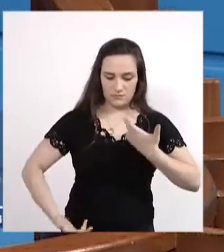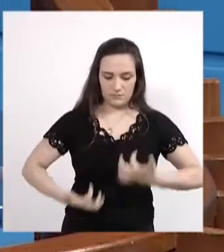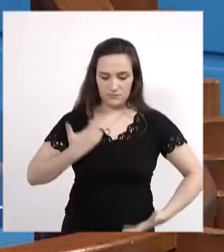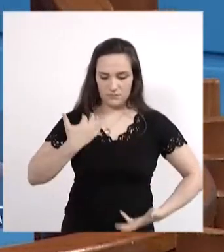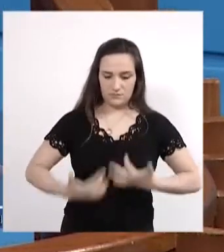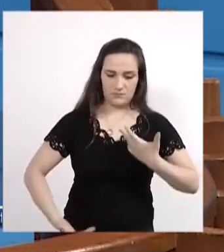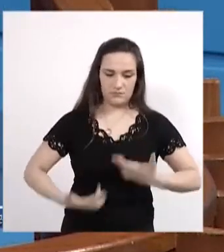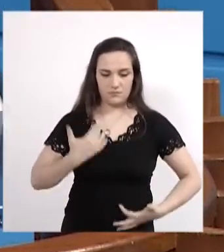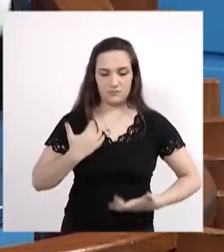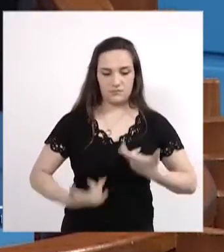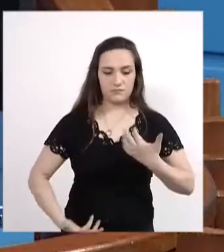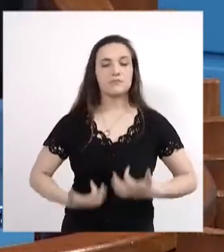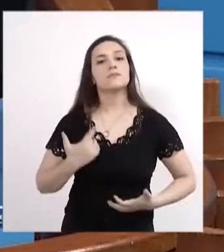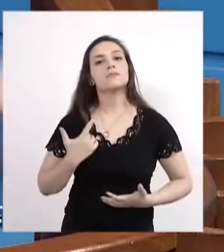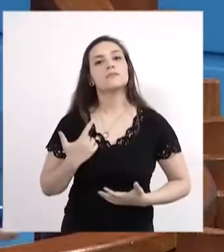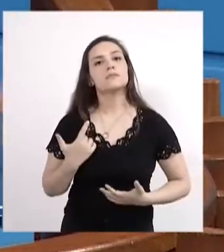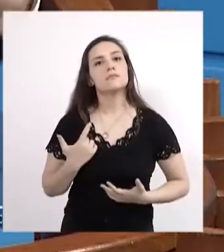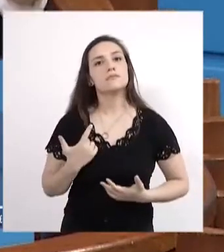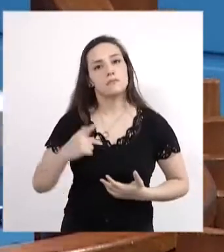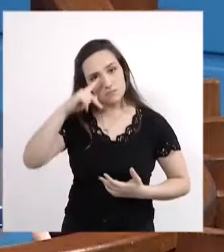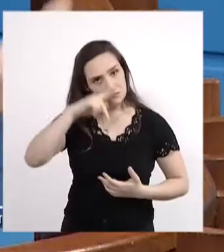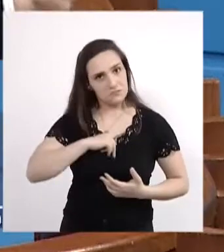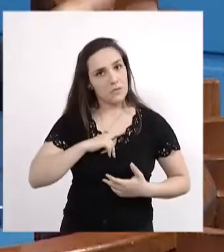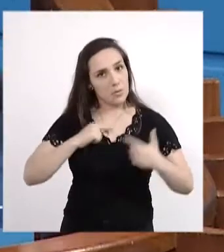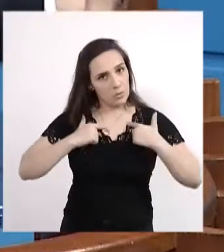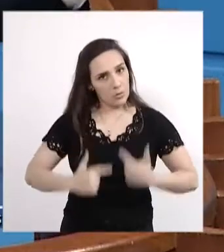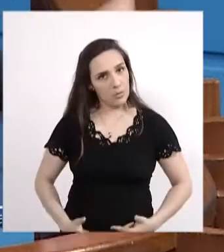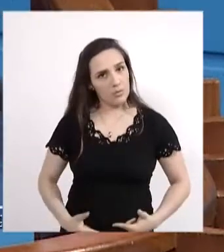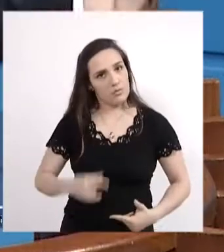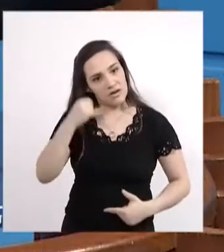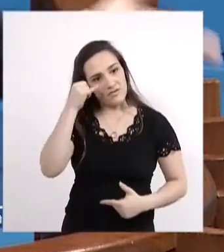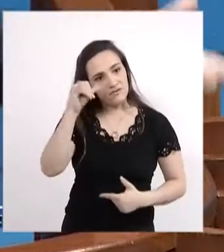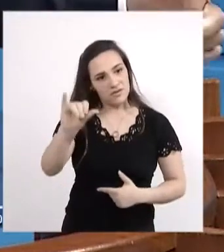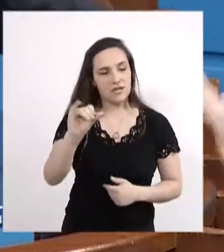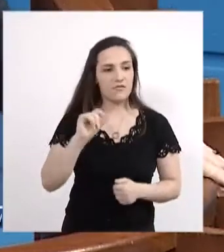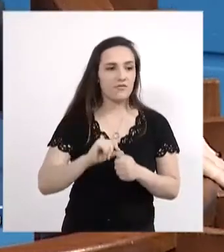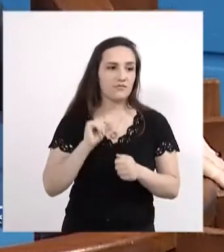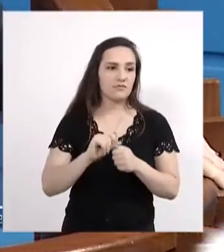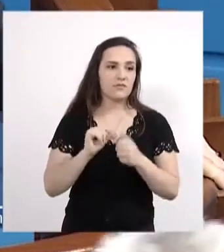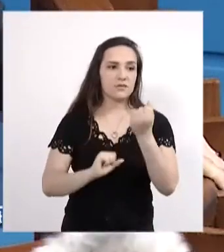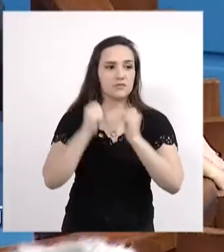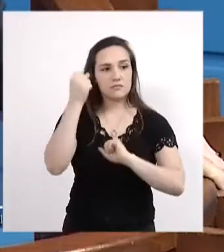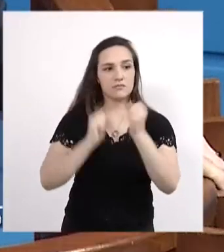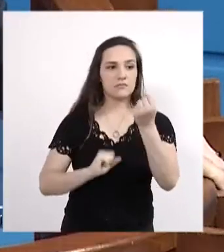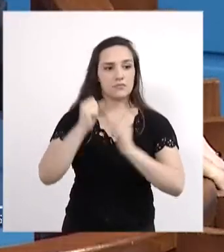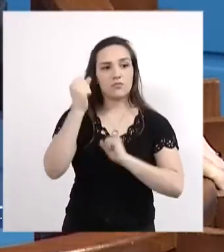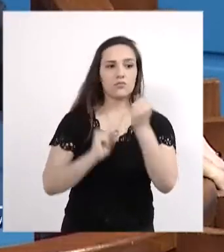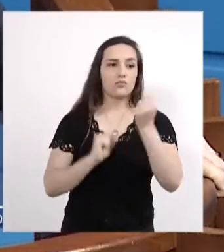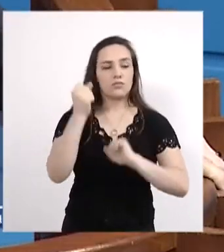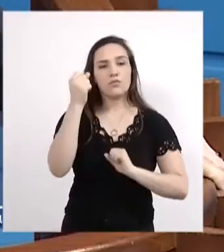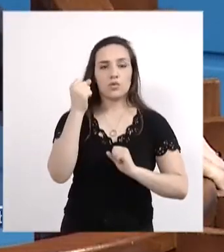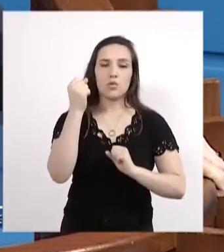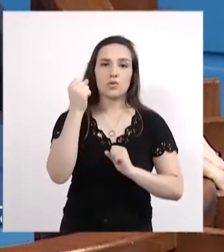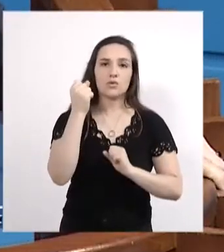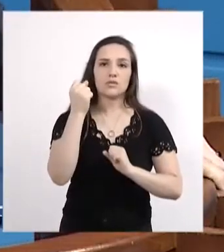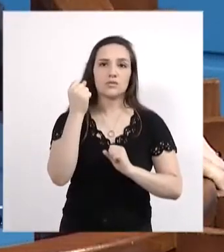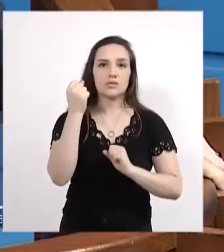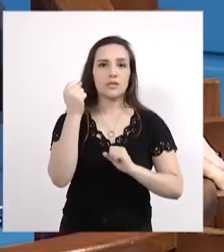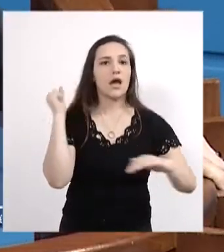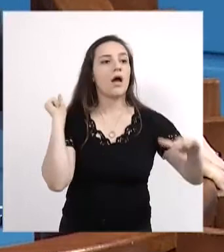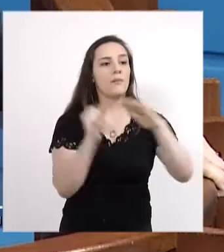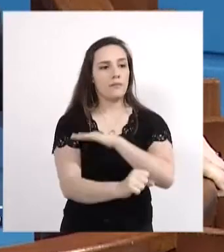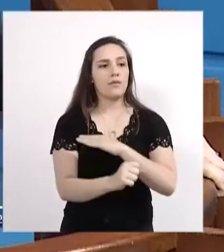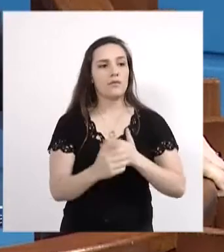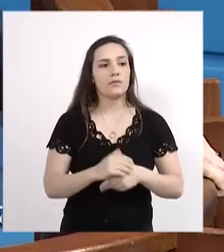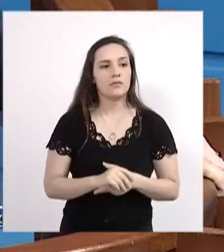fosse mudada e que usinas de álcool fossem implantadas na região do Paraguai. Nós não podemos esquecer